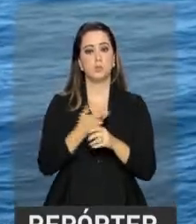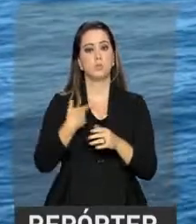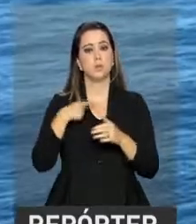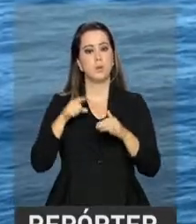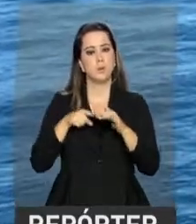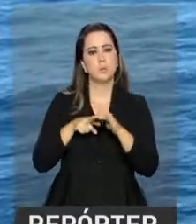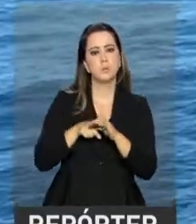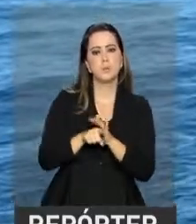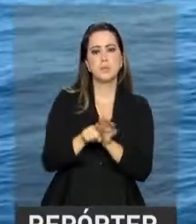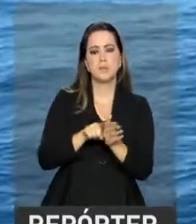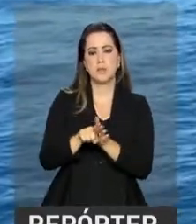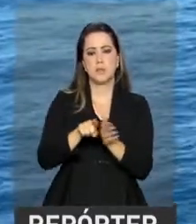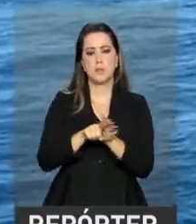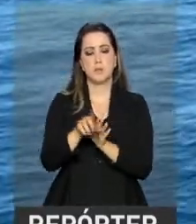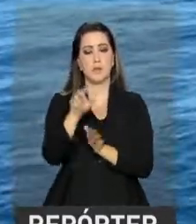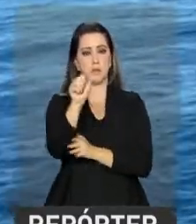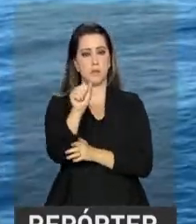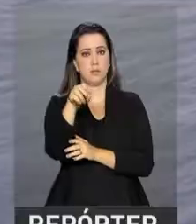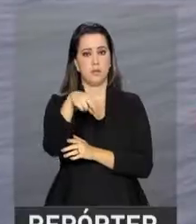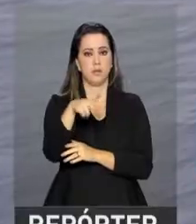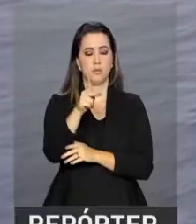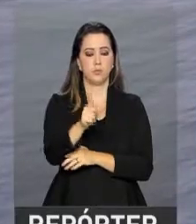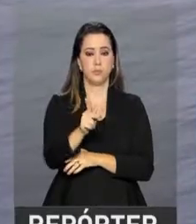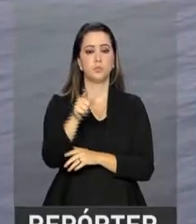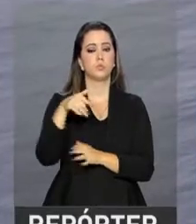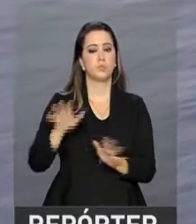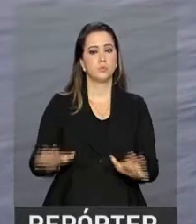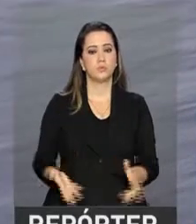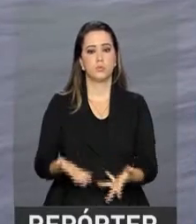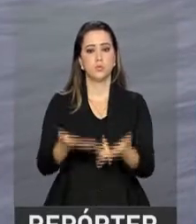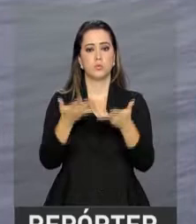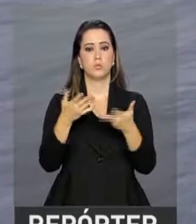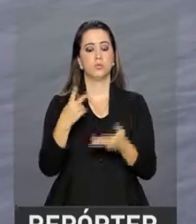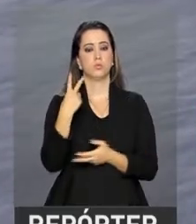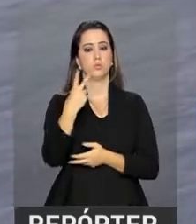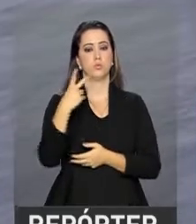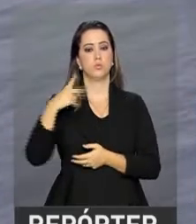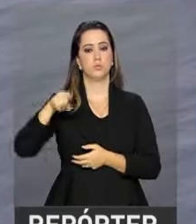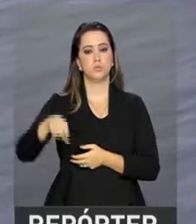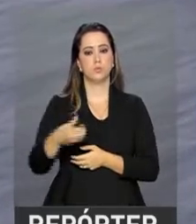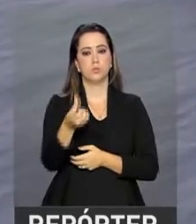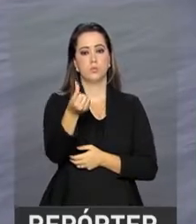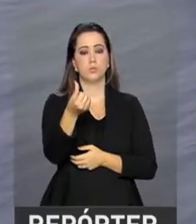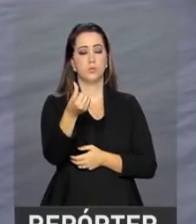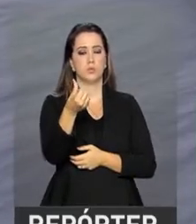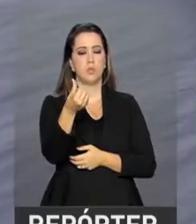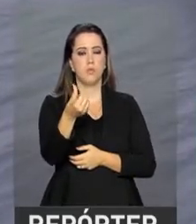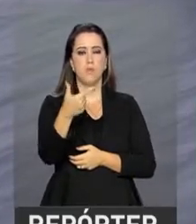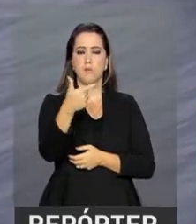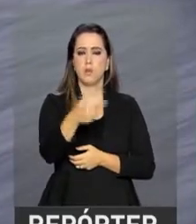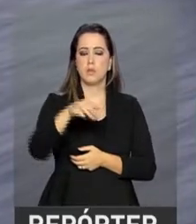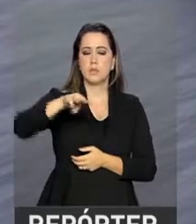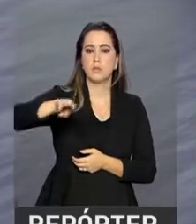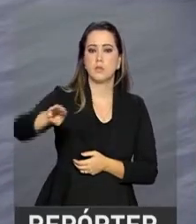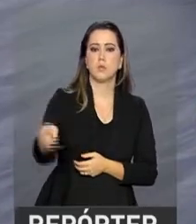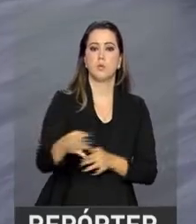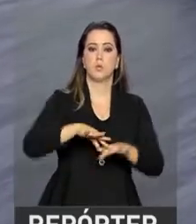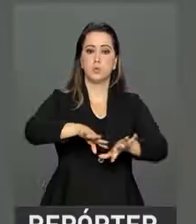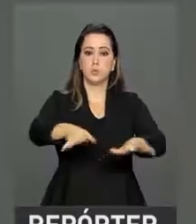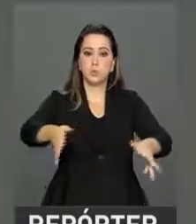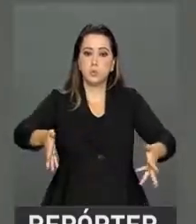da agência nacional do petróleo cnp foram produzidos em média mais de dois milhões e meio de barris